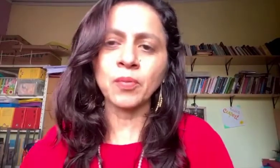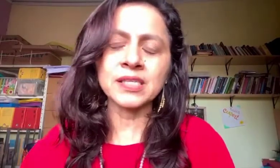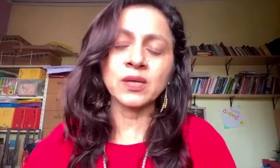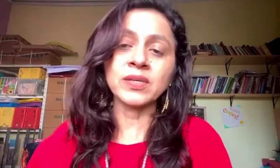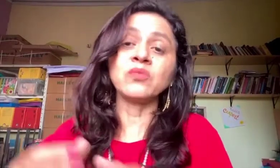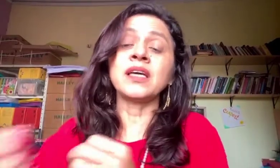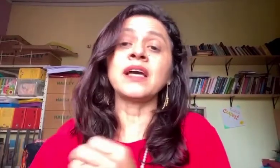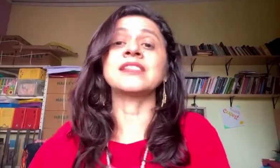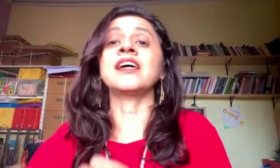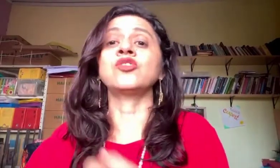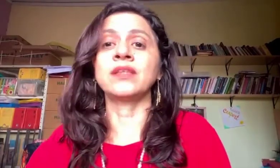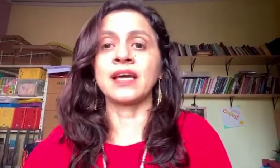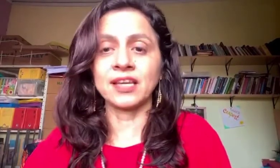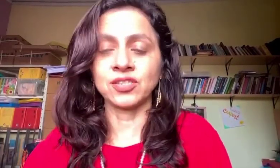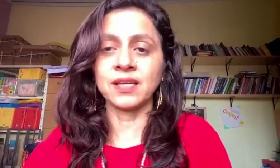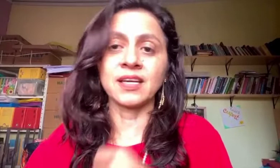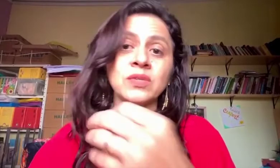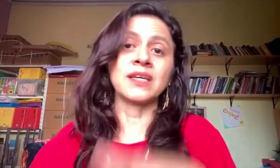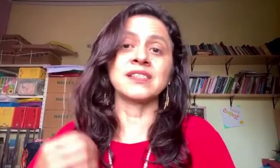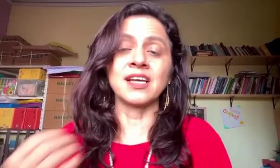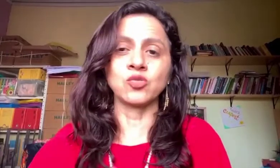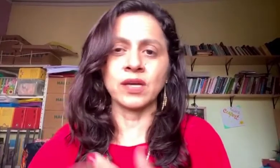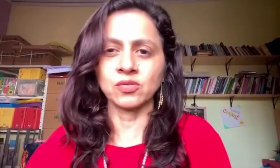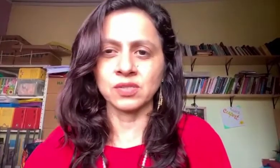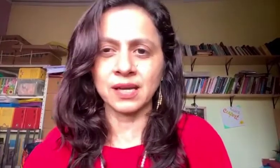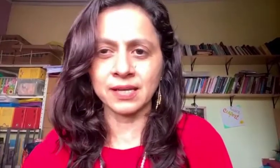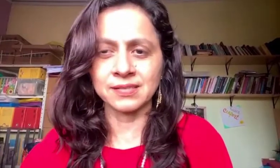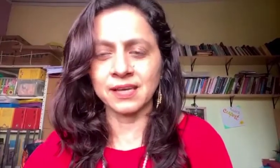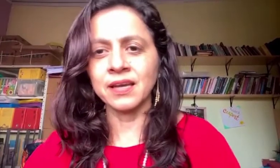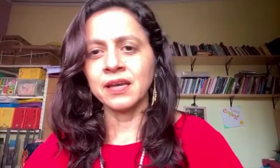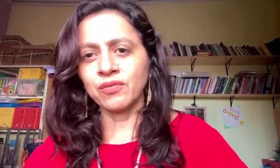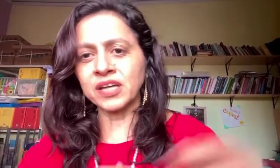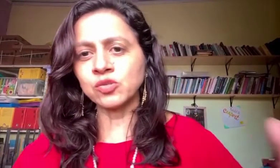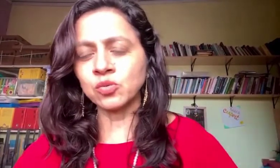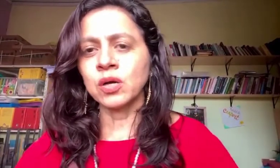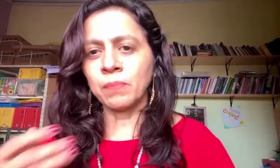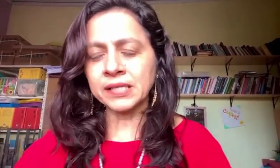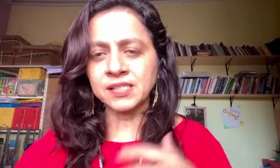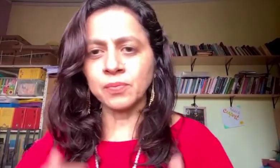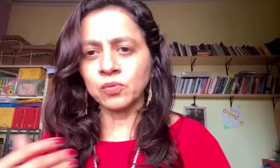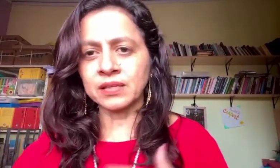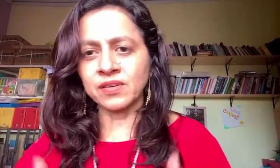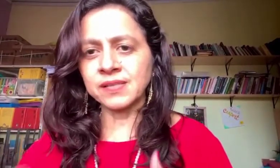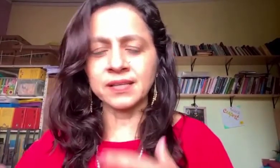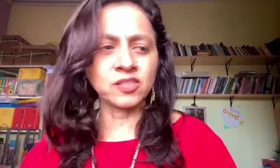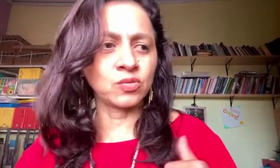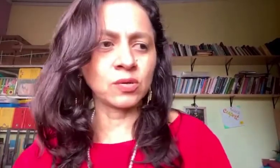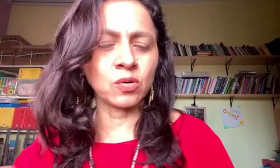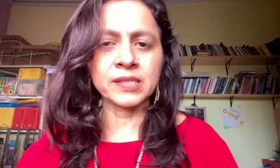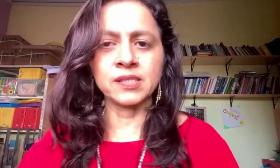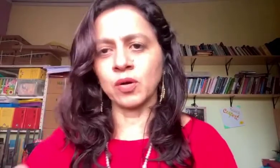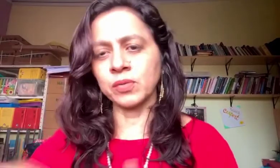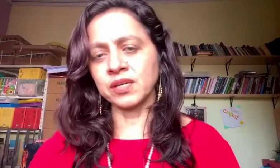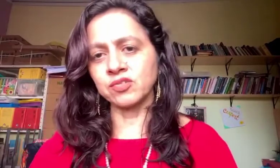da população ainda não tem acesso à internet, né, ainda não tem acesso a redes sociais, né. Eu participo, através da